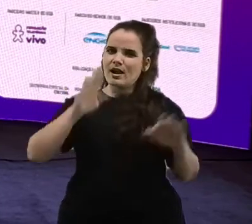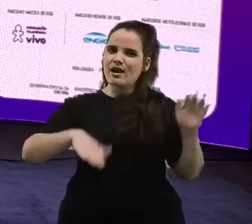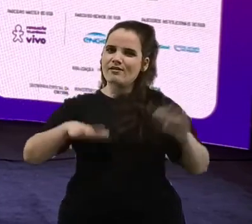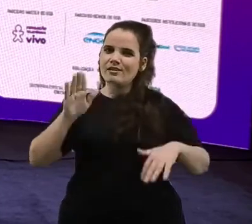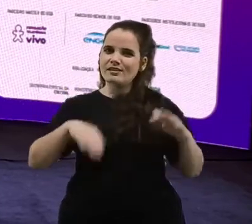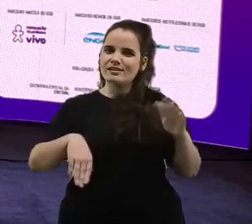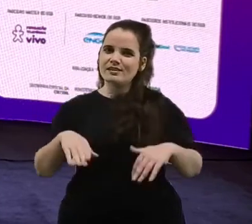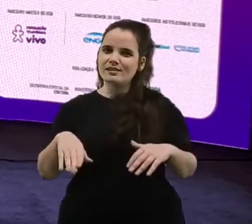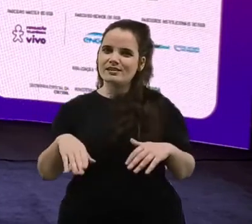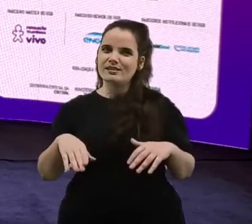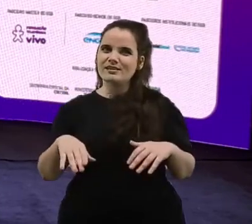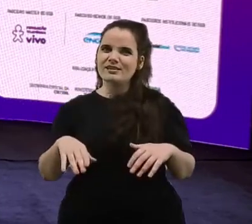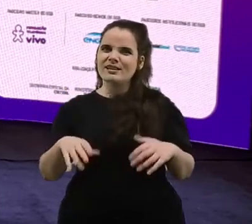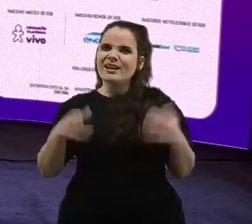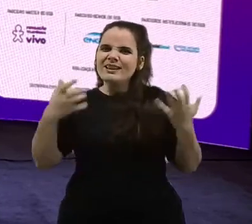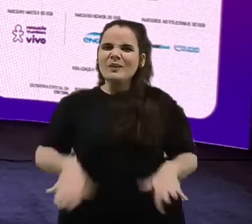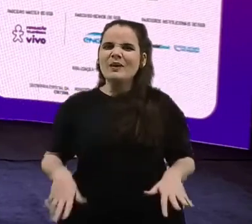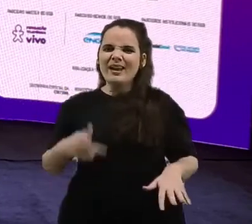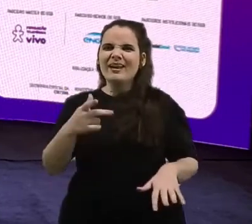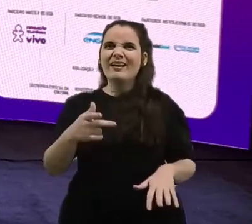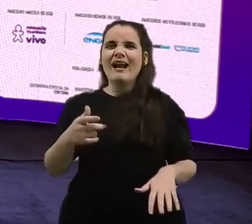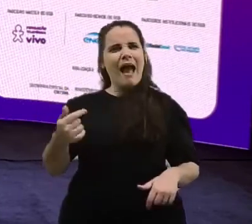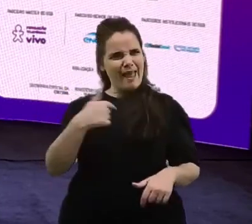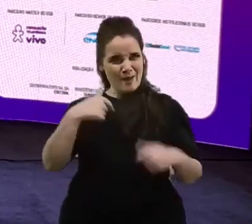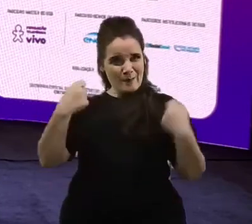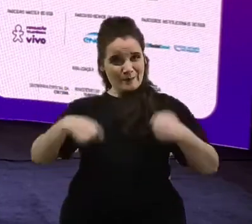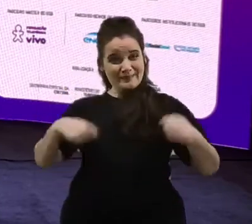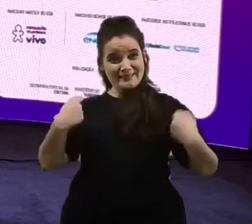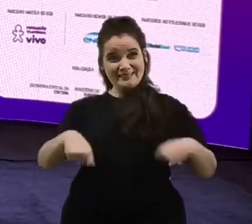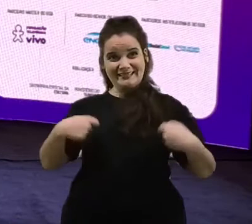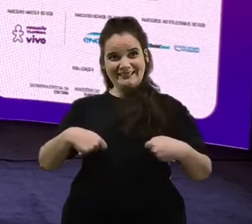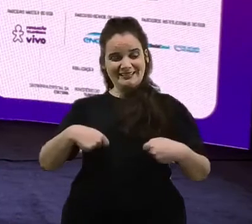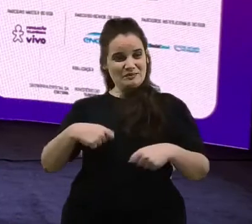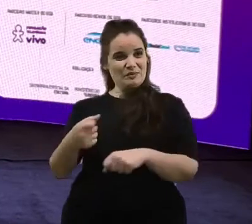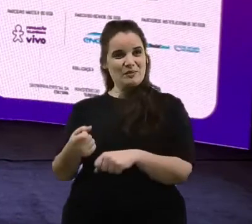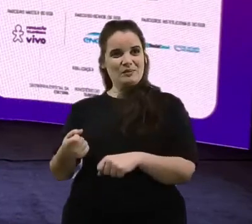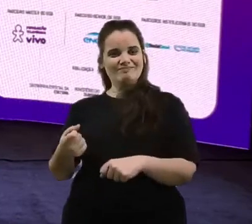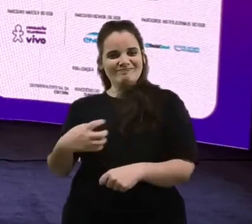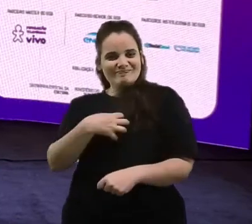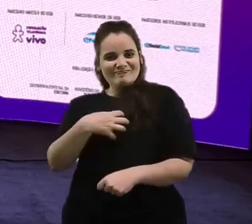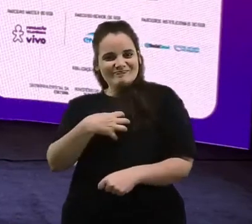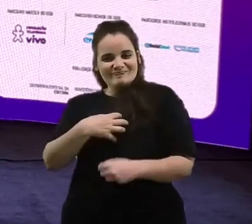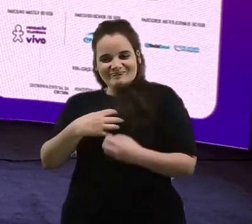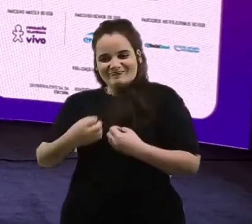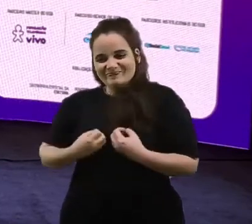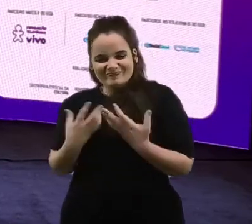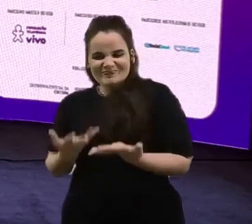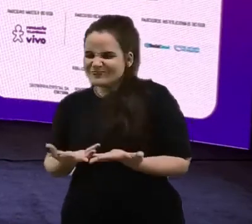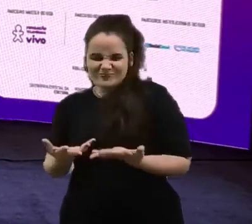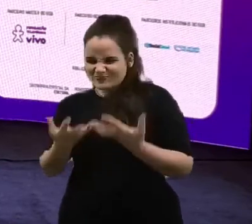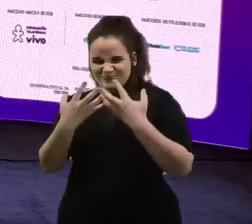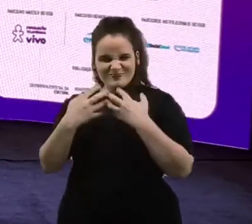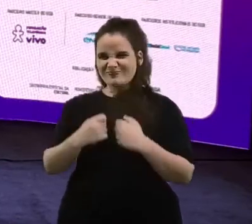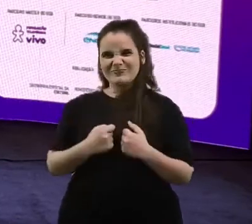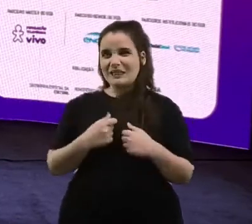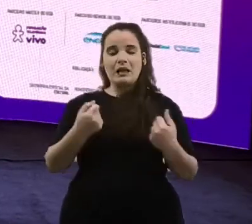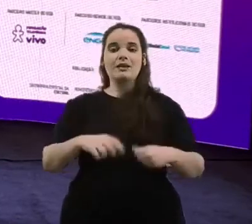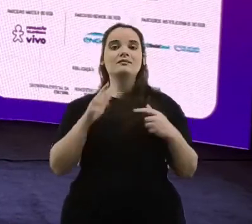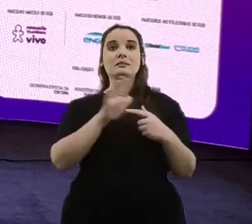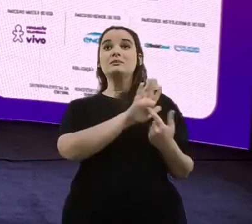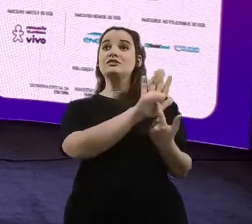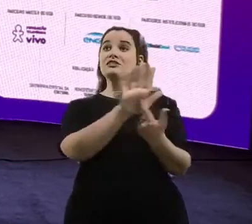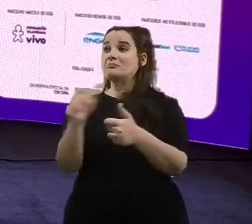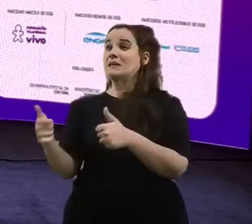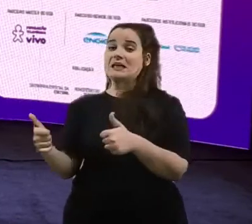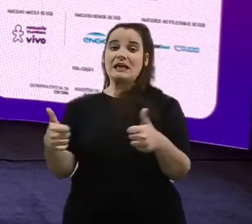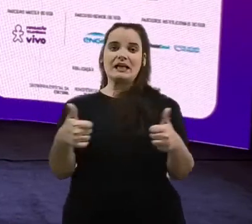questão emocional, principalmente agora na pandemia. As pessoas estão se sentindo mal, mas elas não querem se sentir doentes.